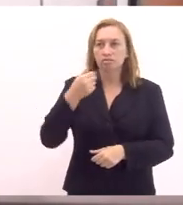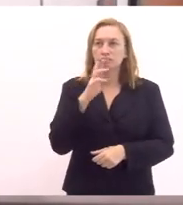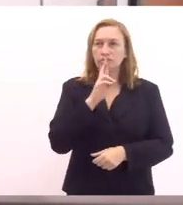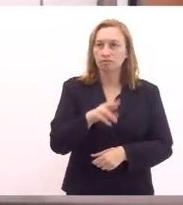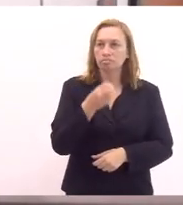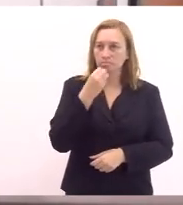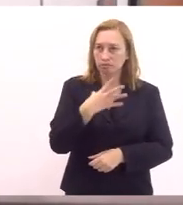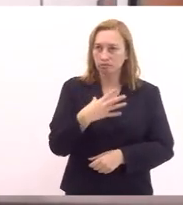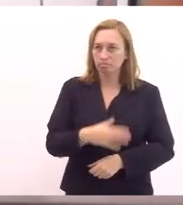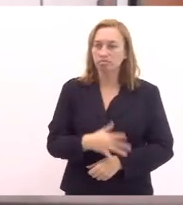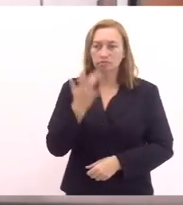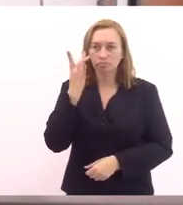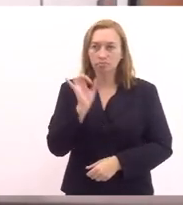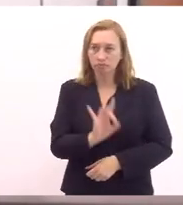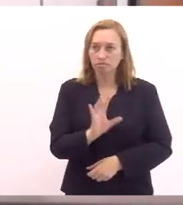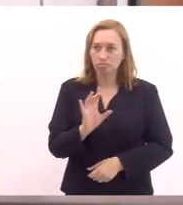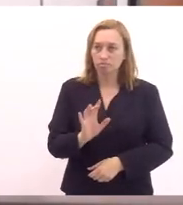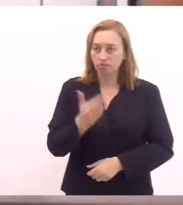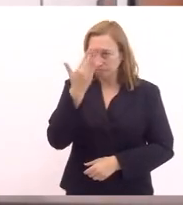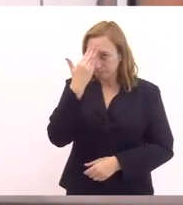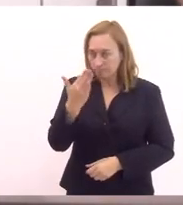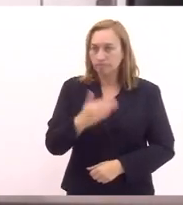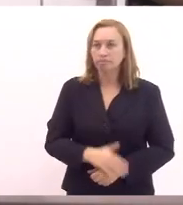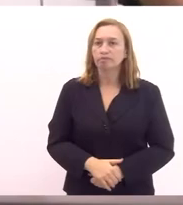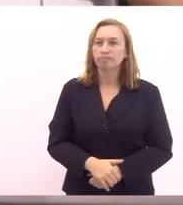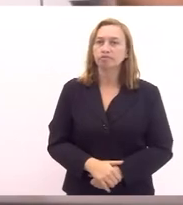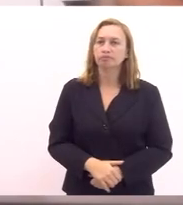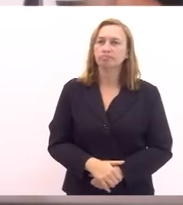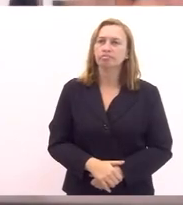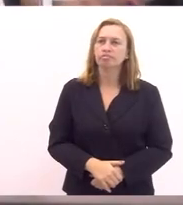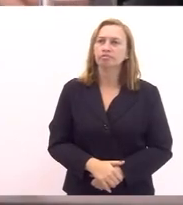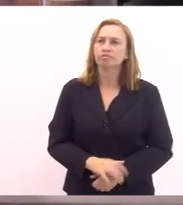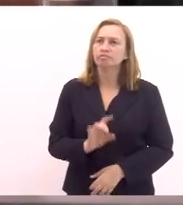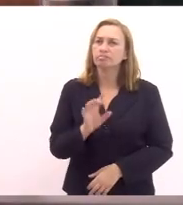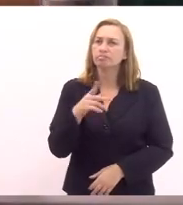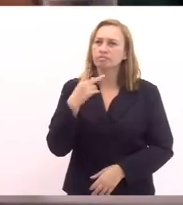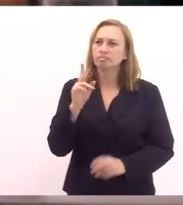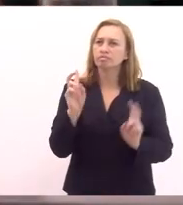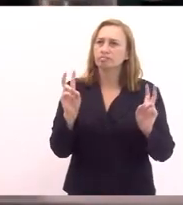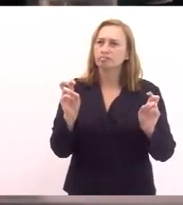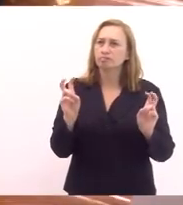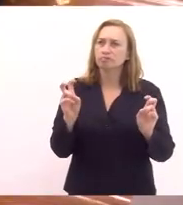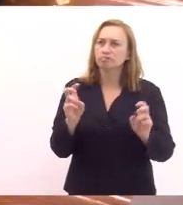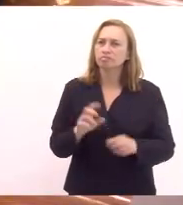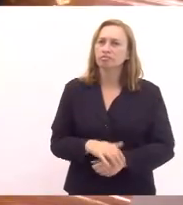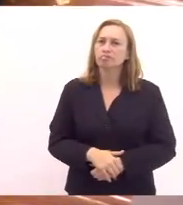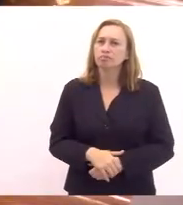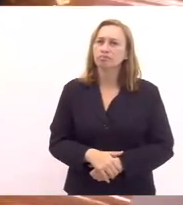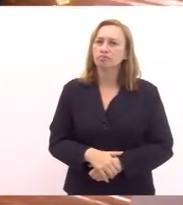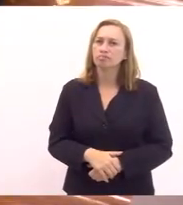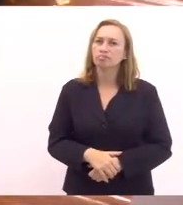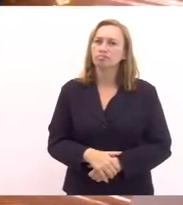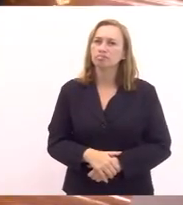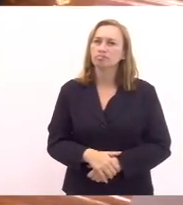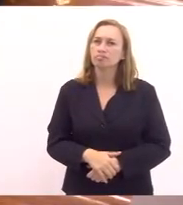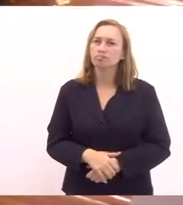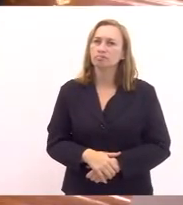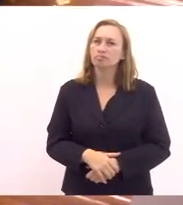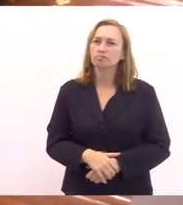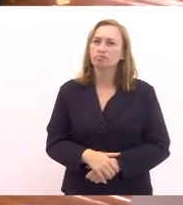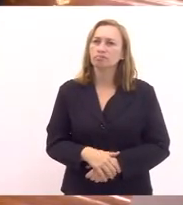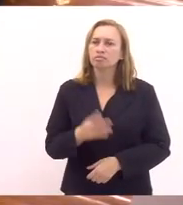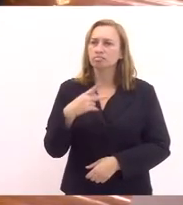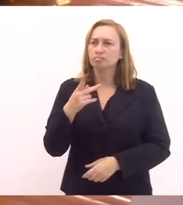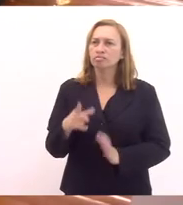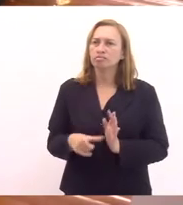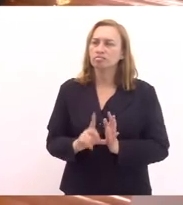positivos acho que é só isso brigada eu preciso só levantar uma questão eu devia ter levantado